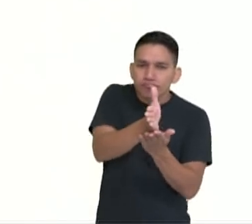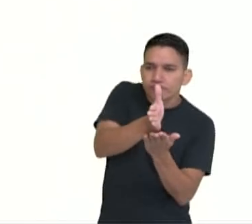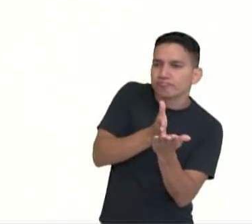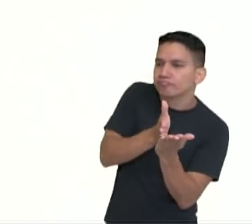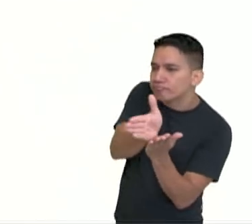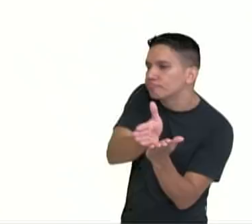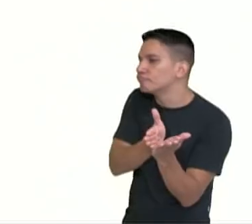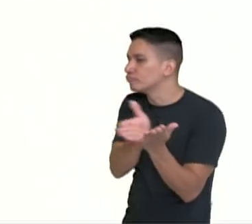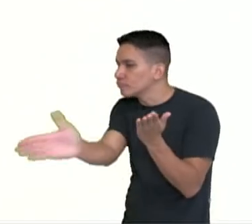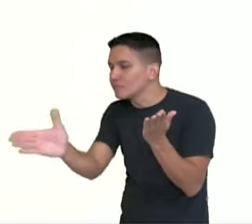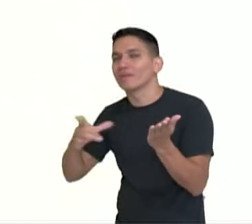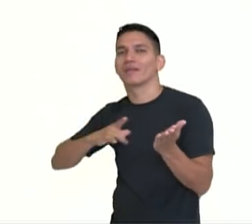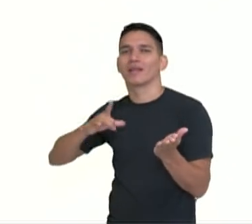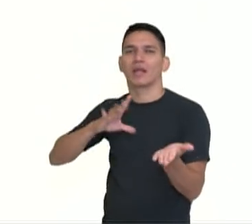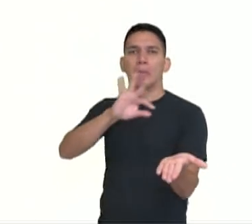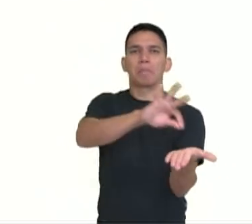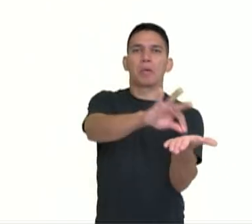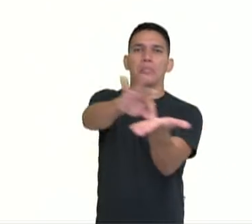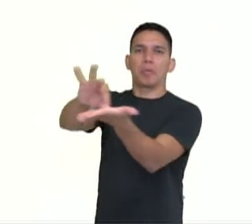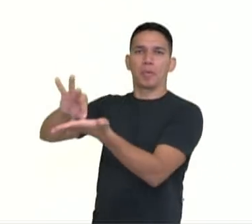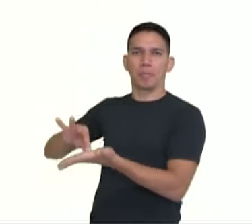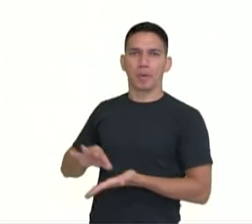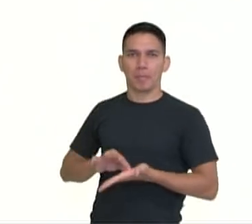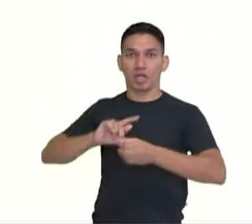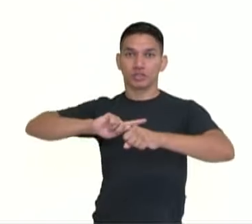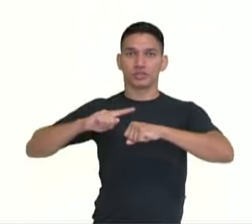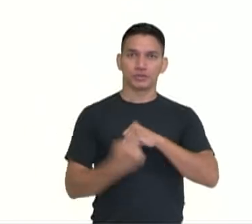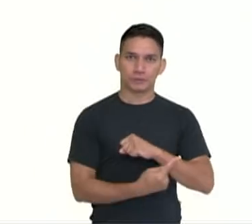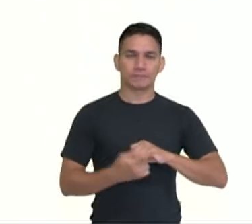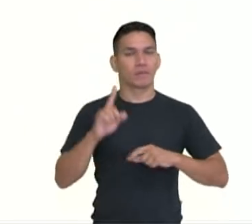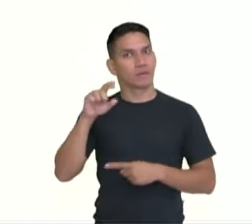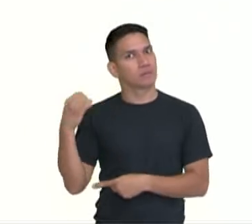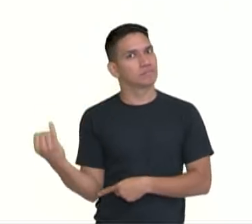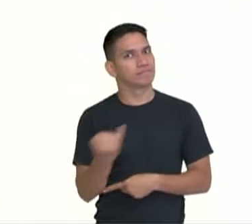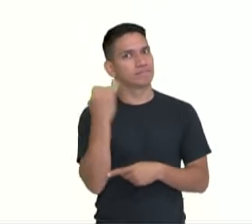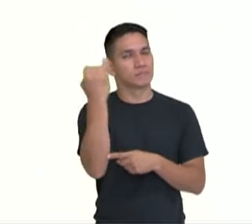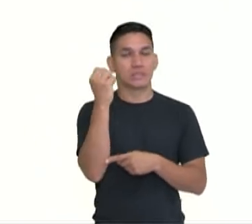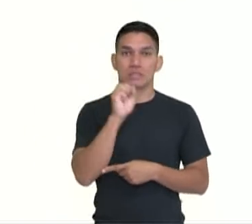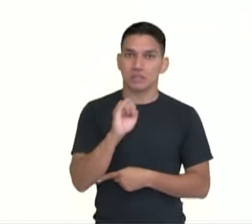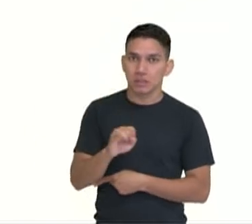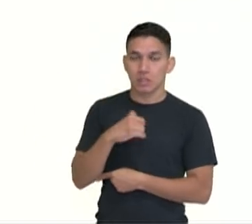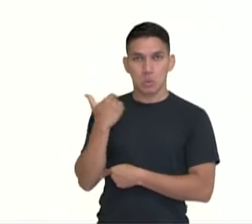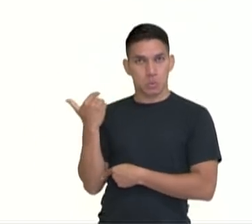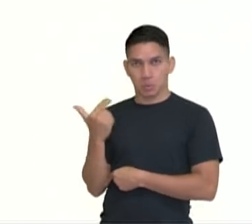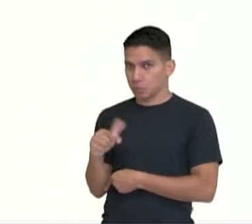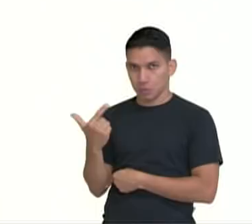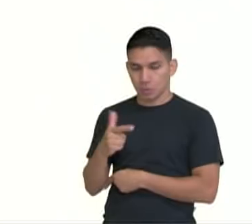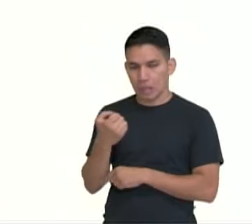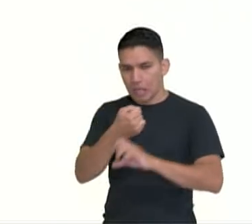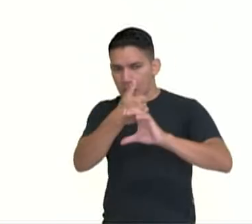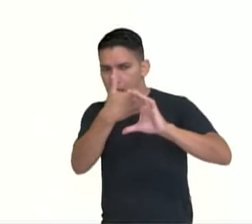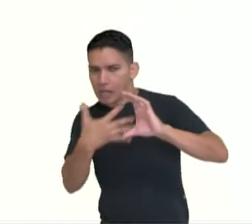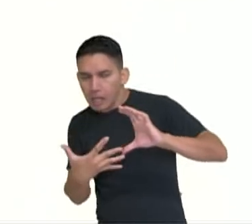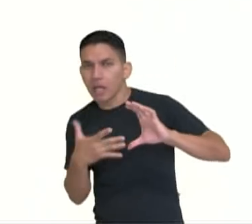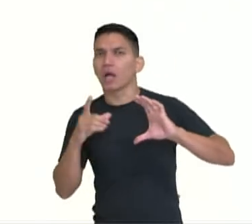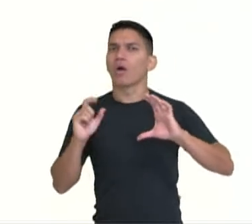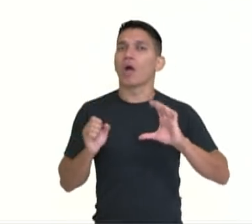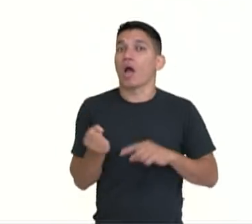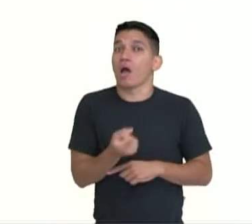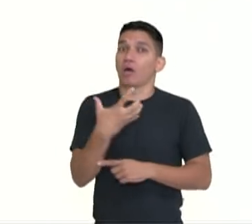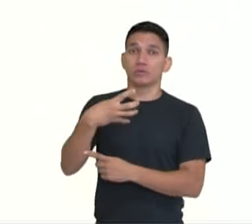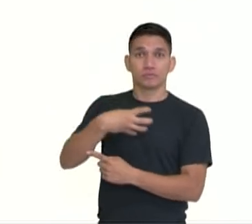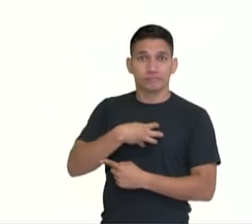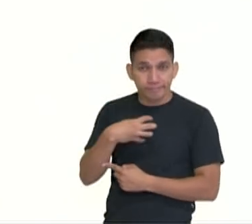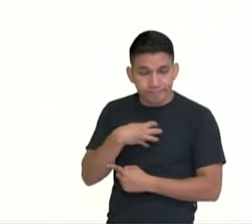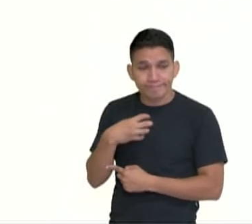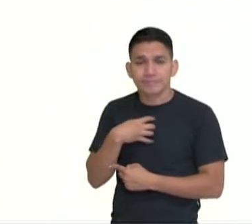a localização geográfica. Extremamente importante. Se eu não tenho essa característica de alguma